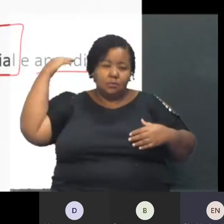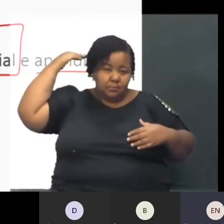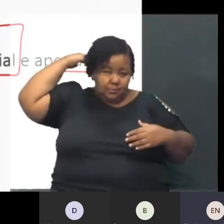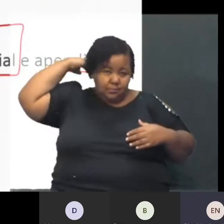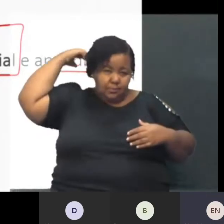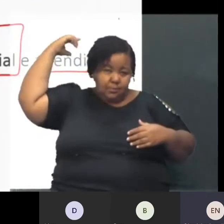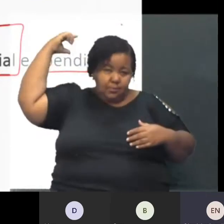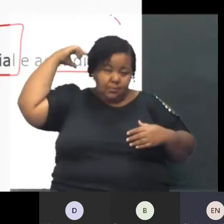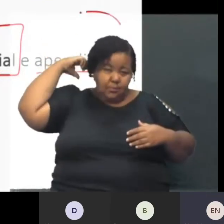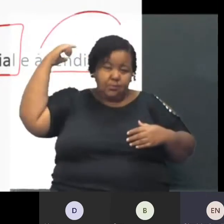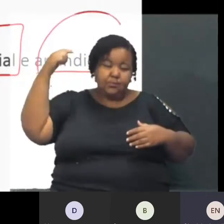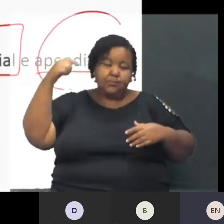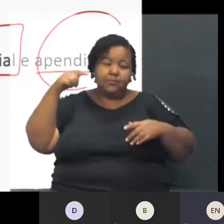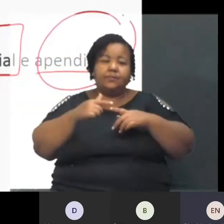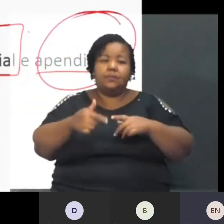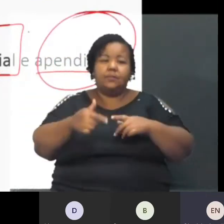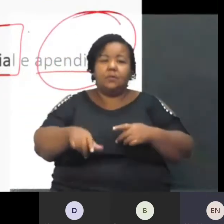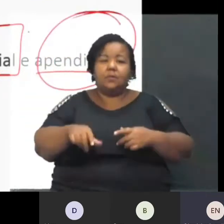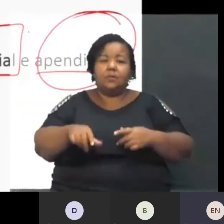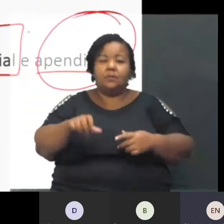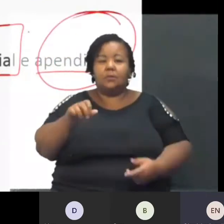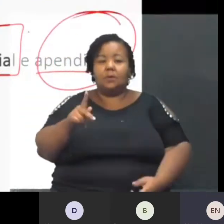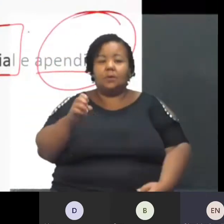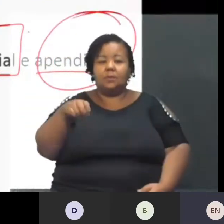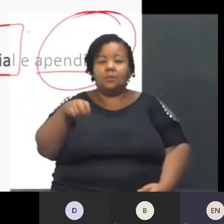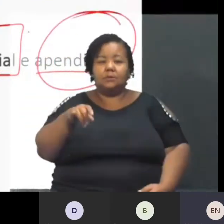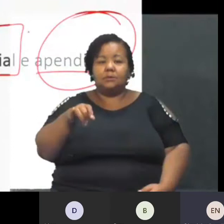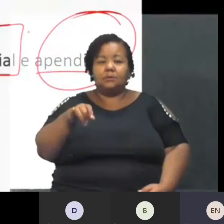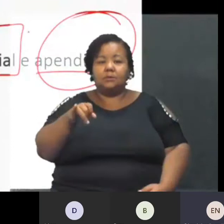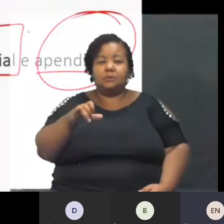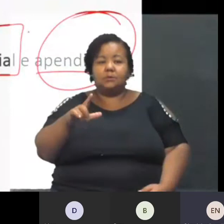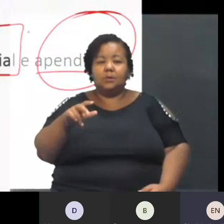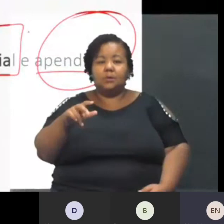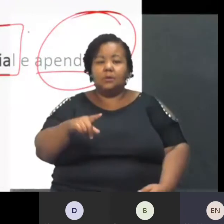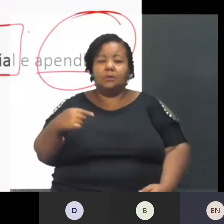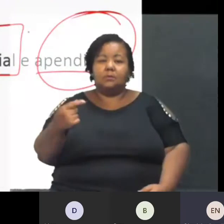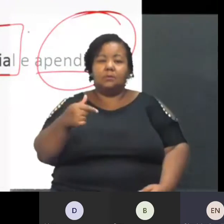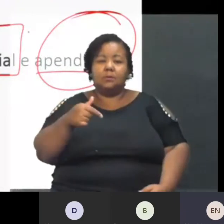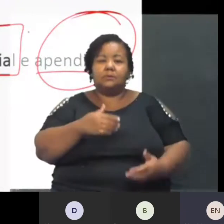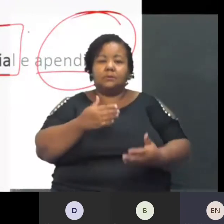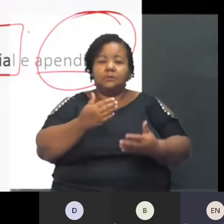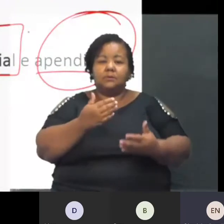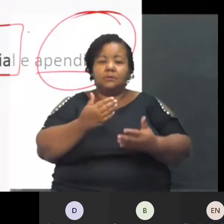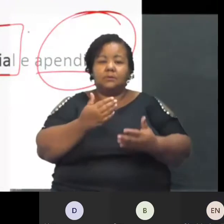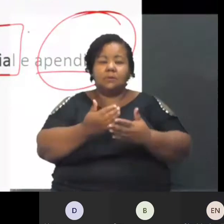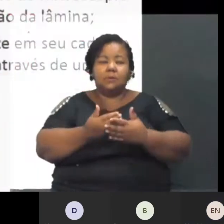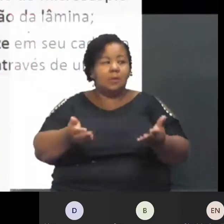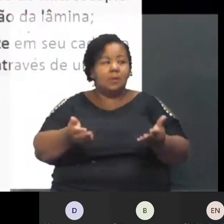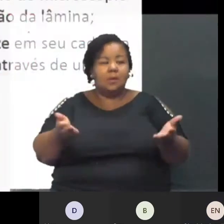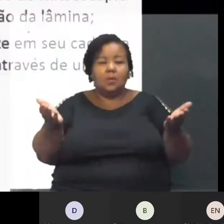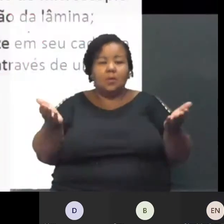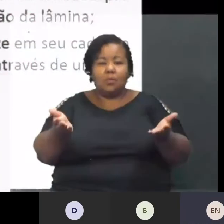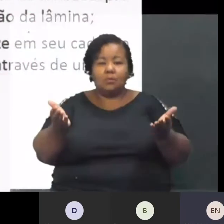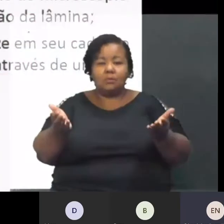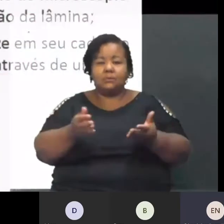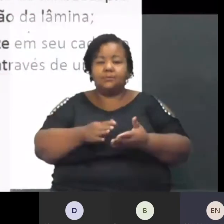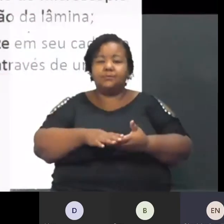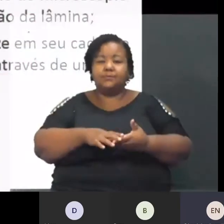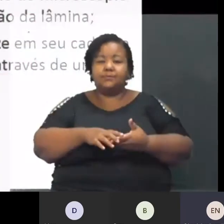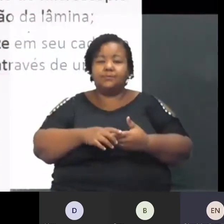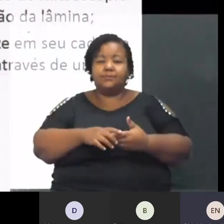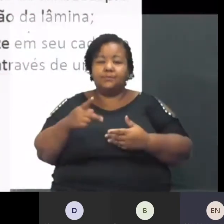coluna vertebral, e o esqueleto apendicular, que é o foco, que é a nossa aula de hoje.